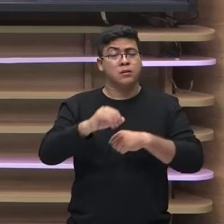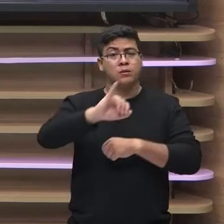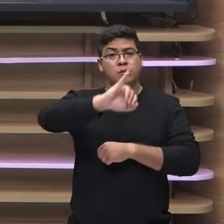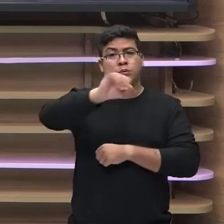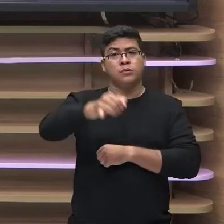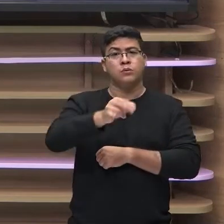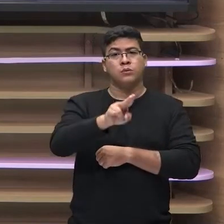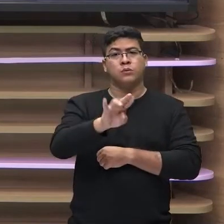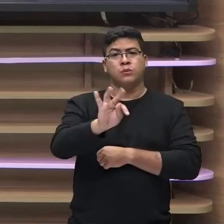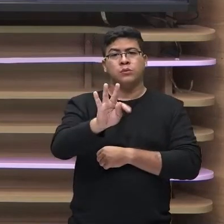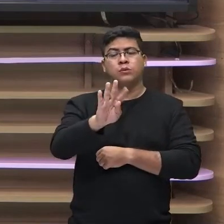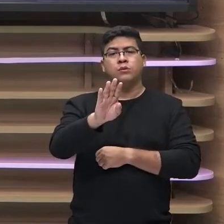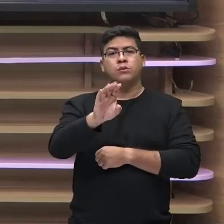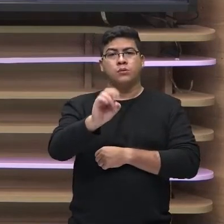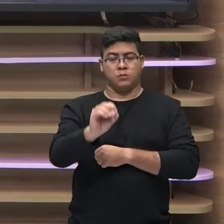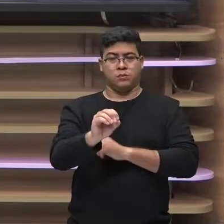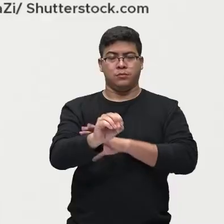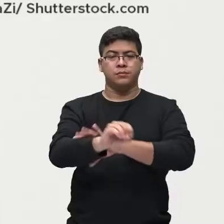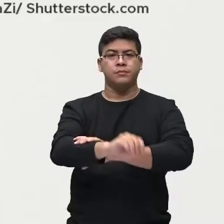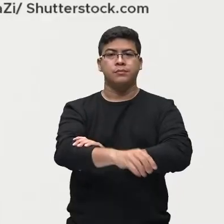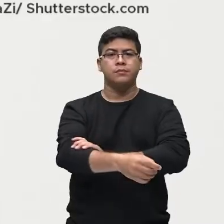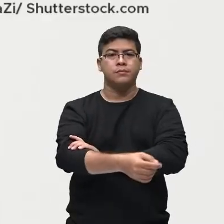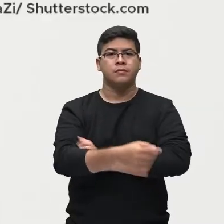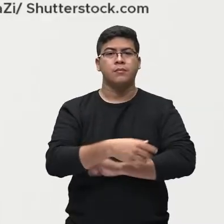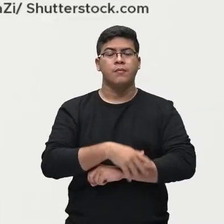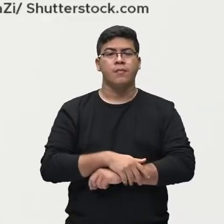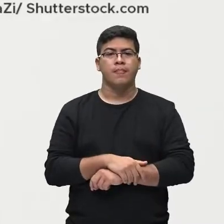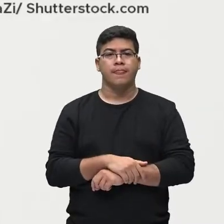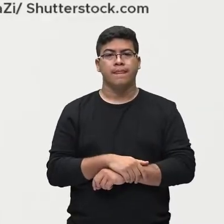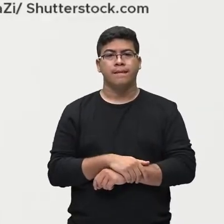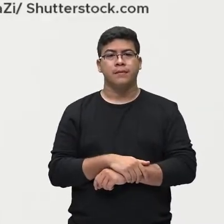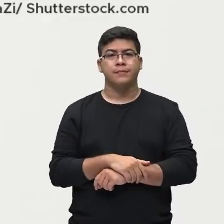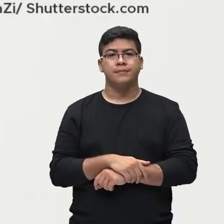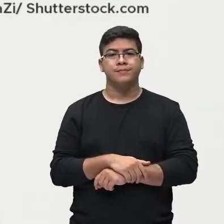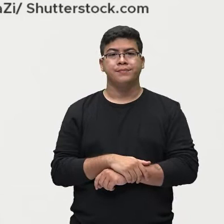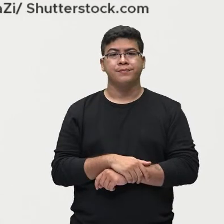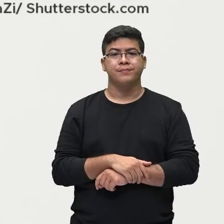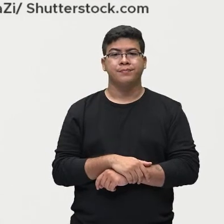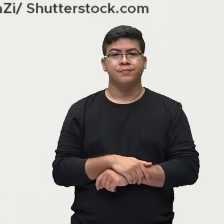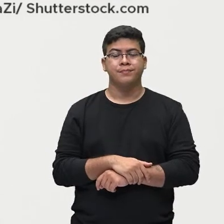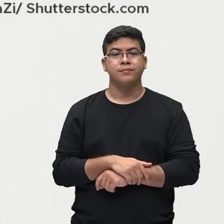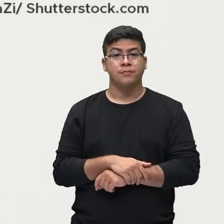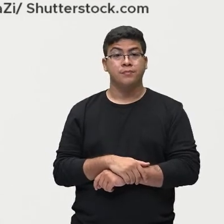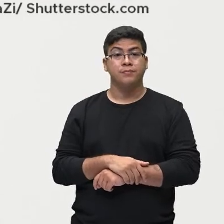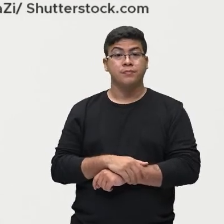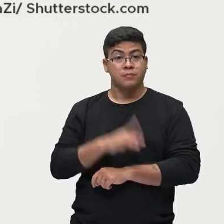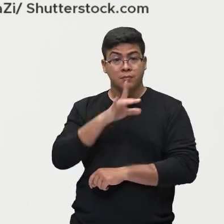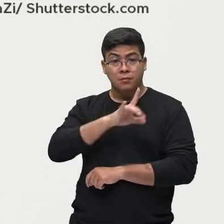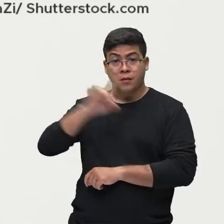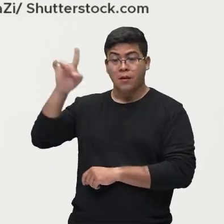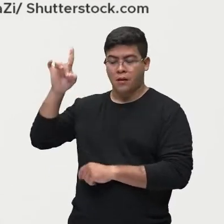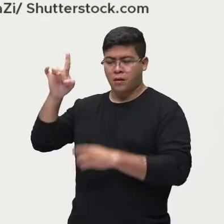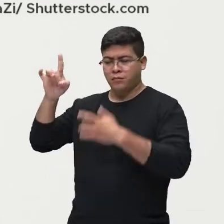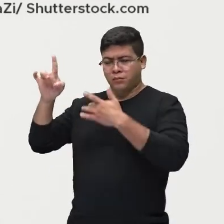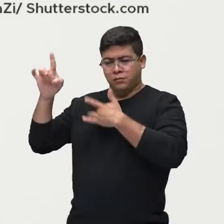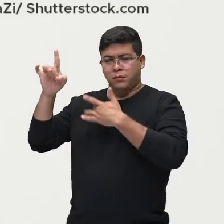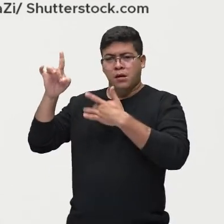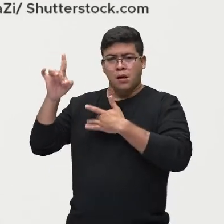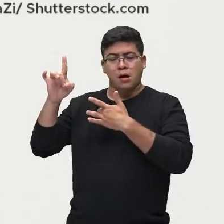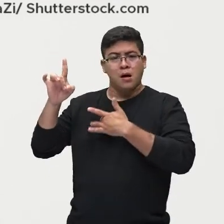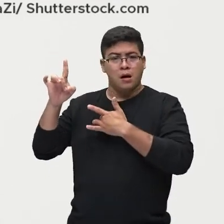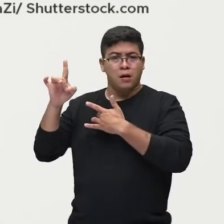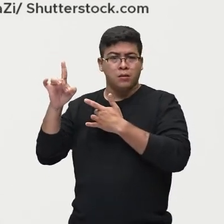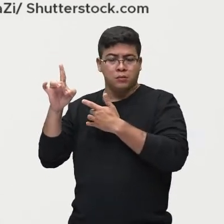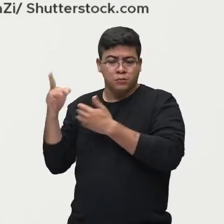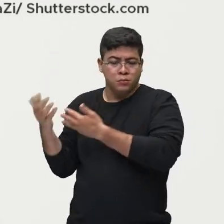Ok? Por isso que a gente vai ver na outra cartela isso, né? Vamos ver na outra cartela, assim como Deus é compassivo, cada um de nós devemos